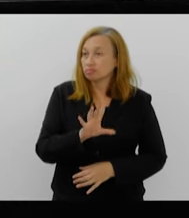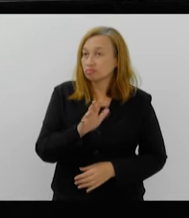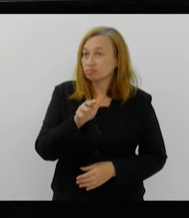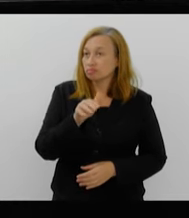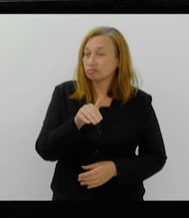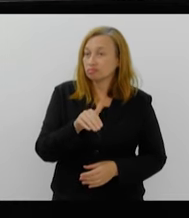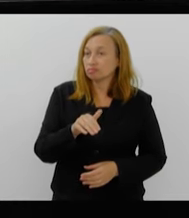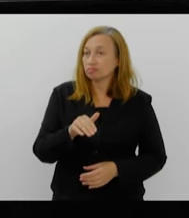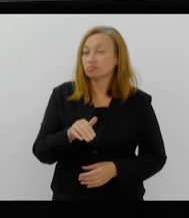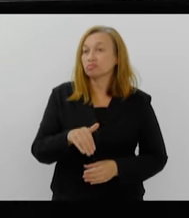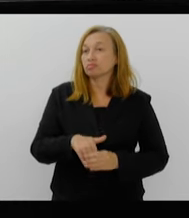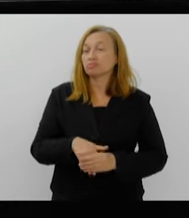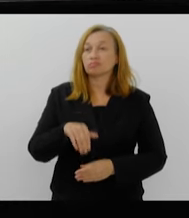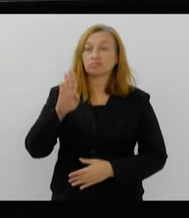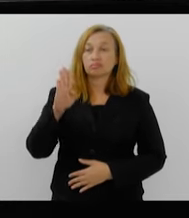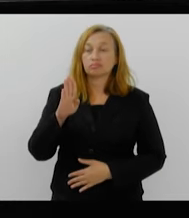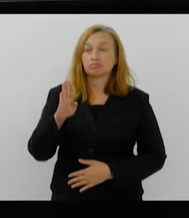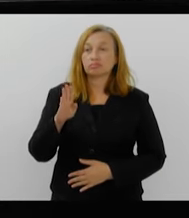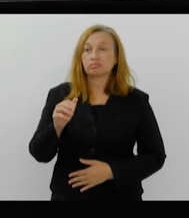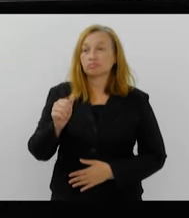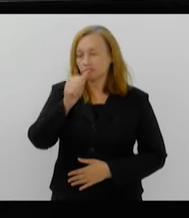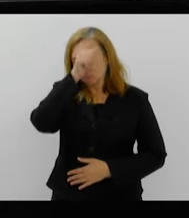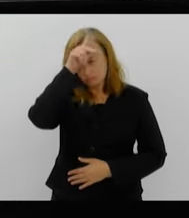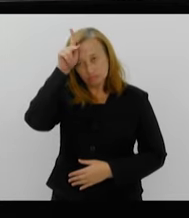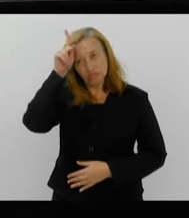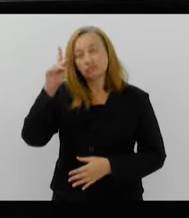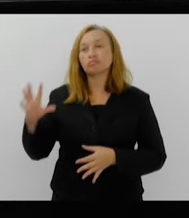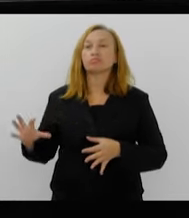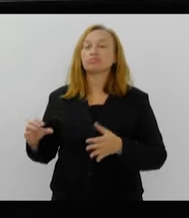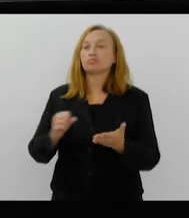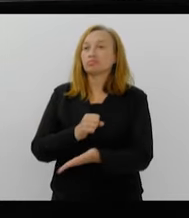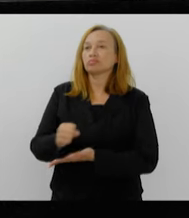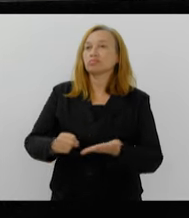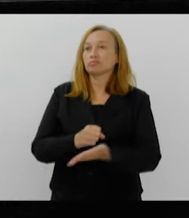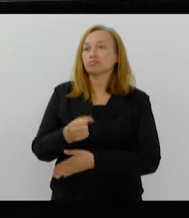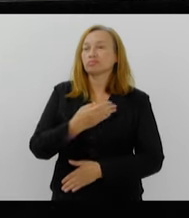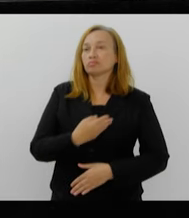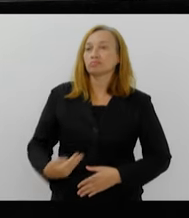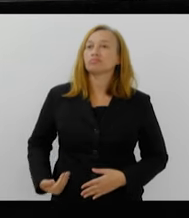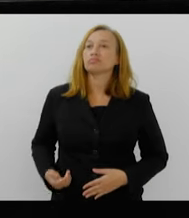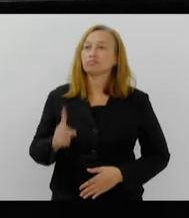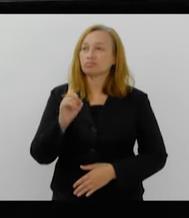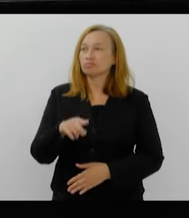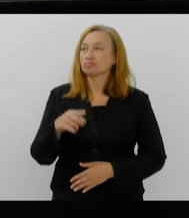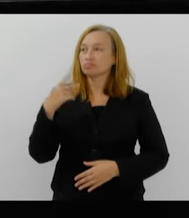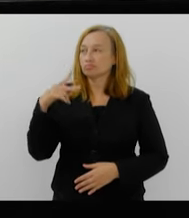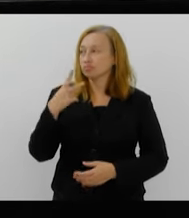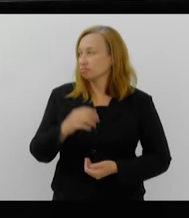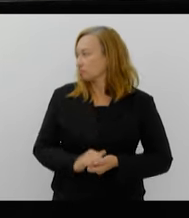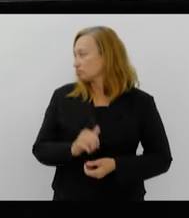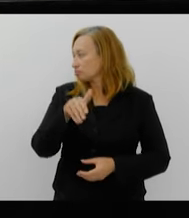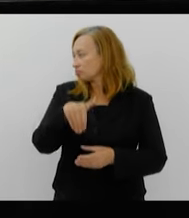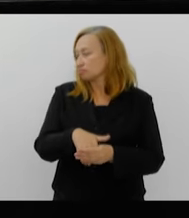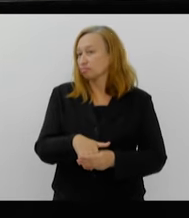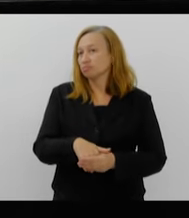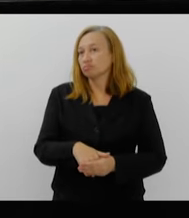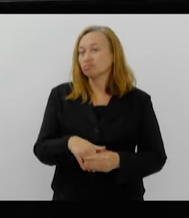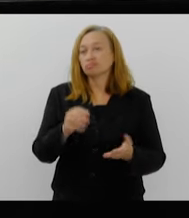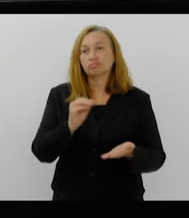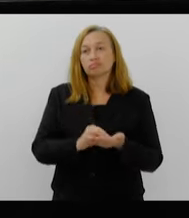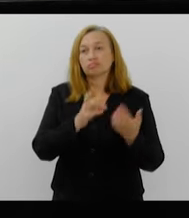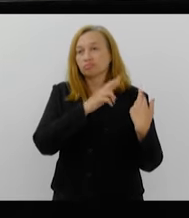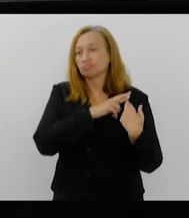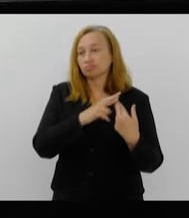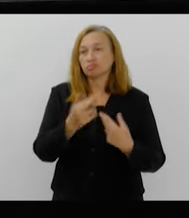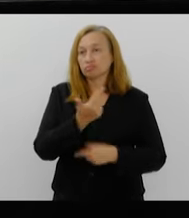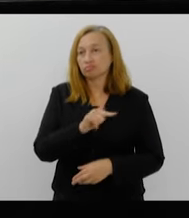e reeleger prefeitos ligados à base do governo, era uma política meramente eleitoreira e irresponsável,